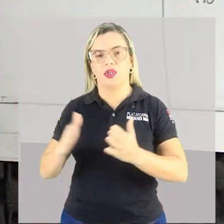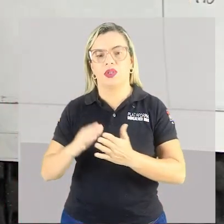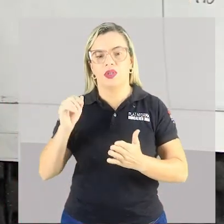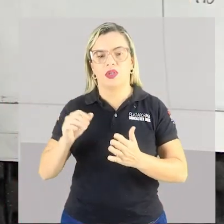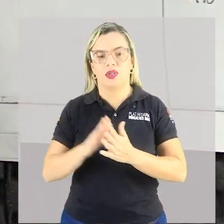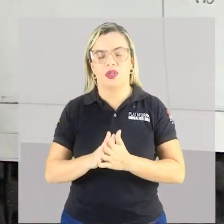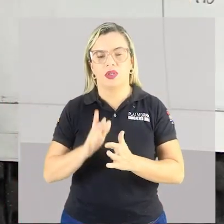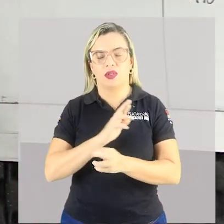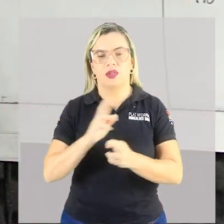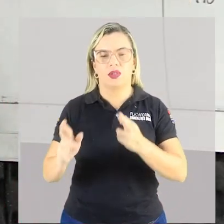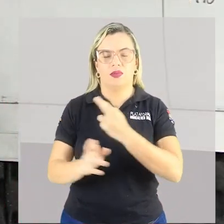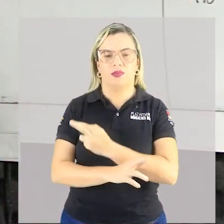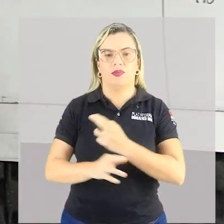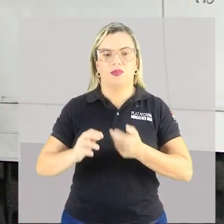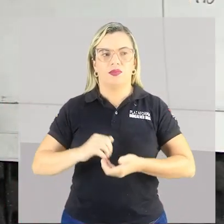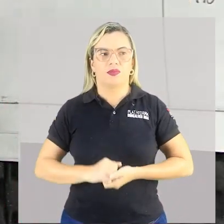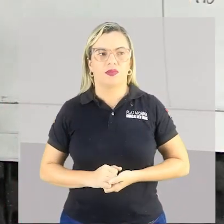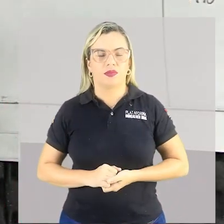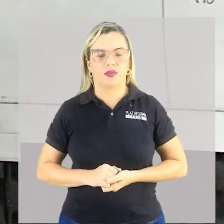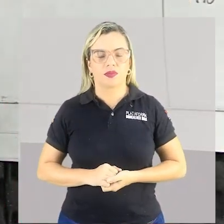uma telha?